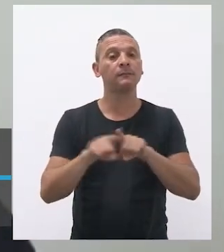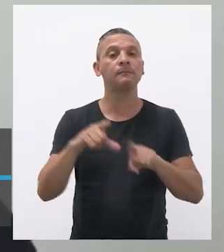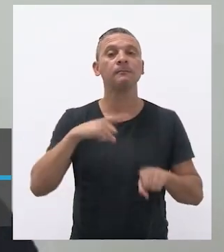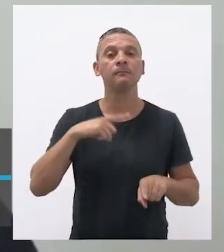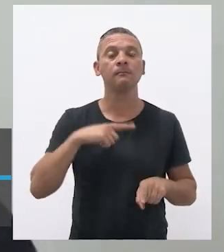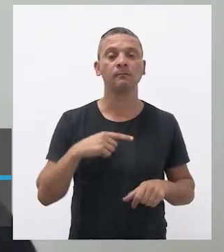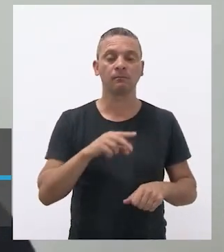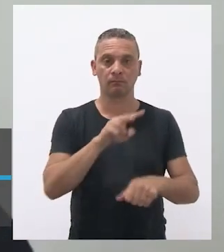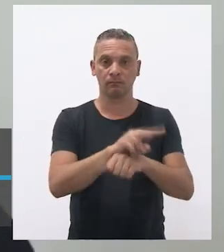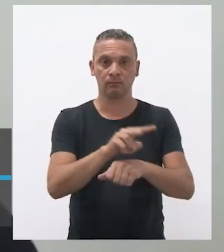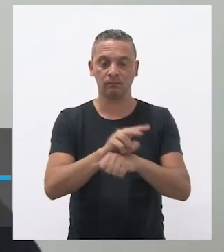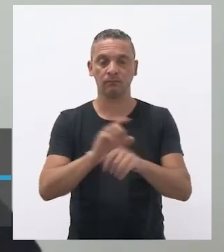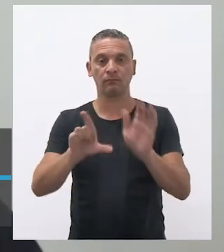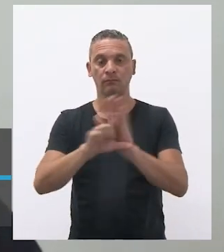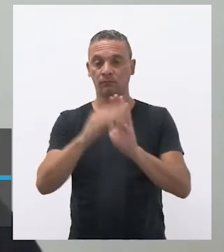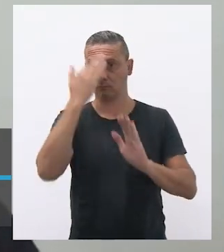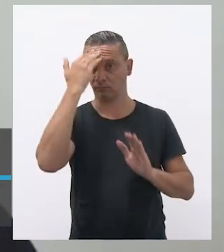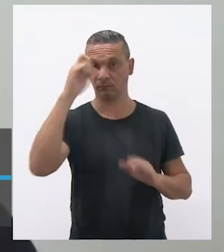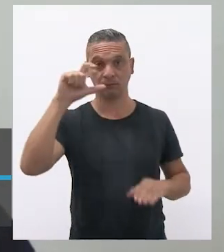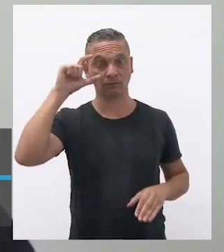Ou que